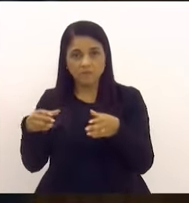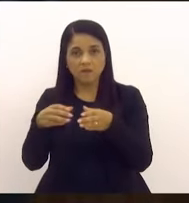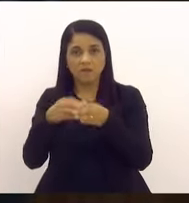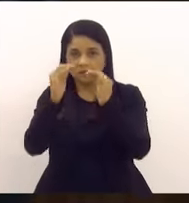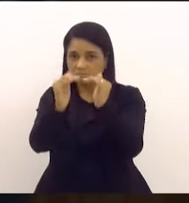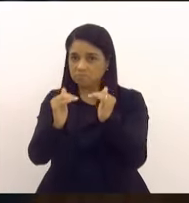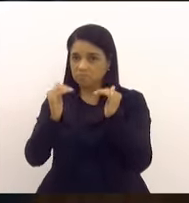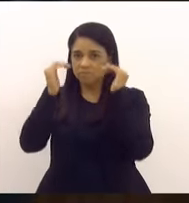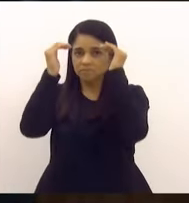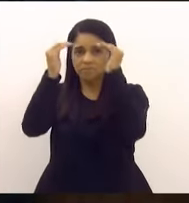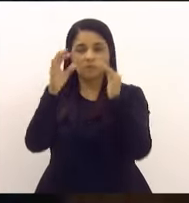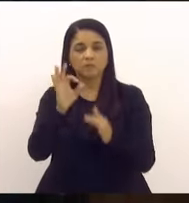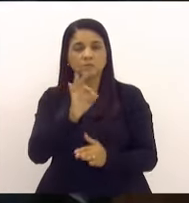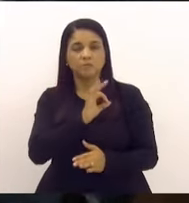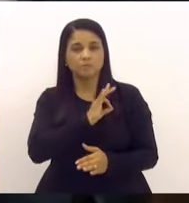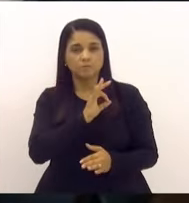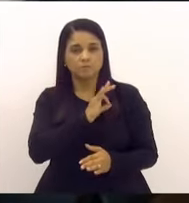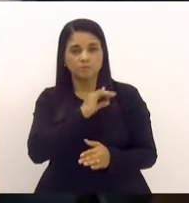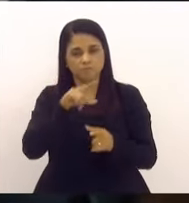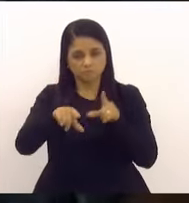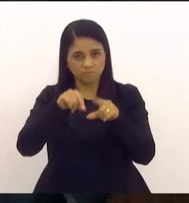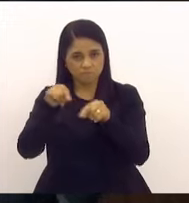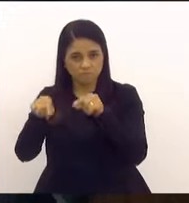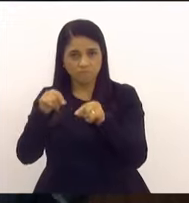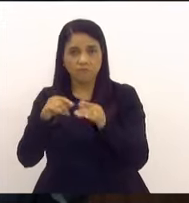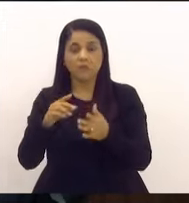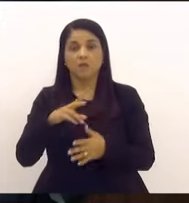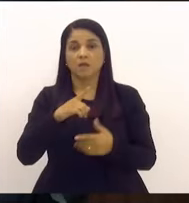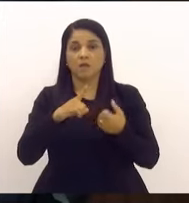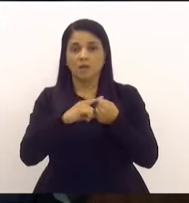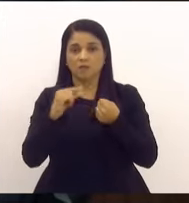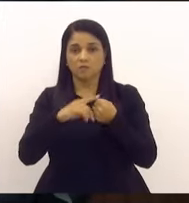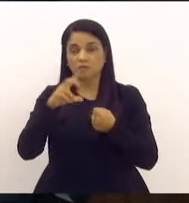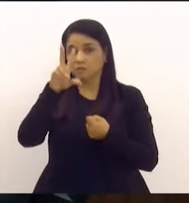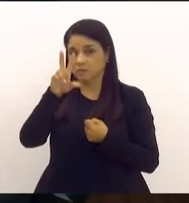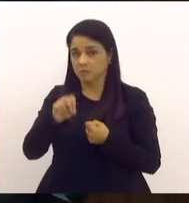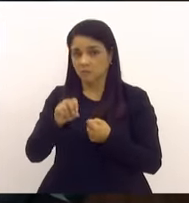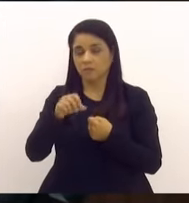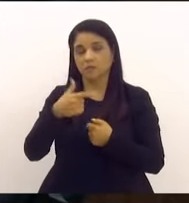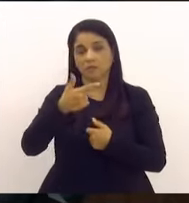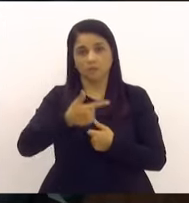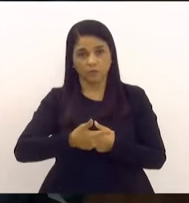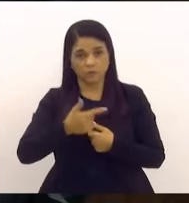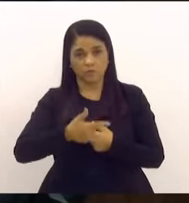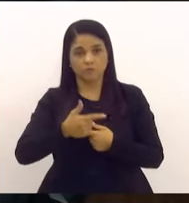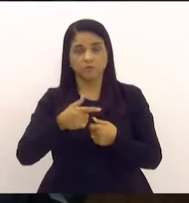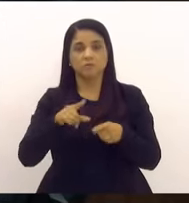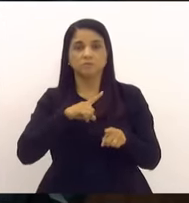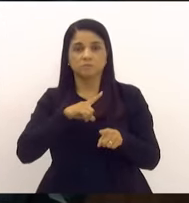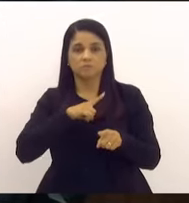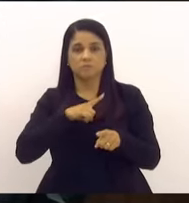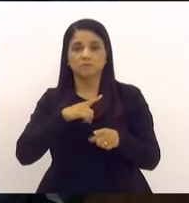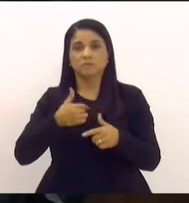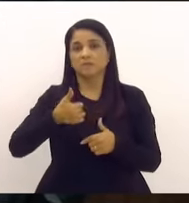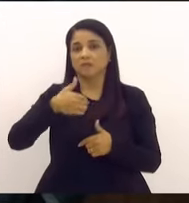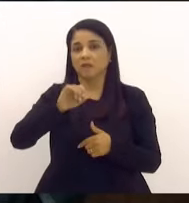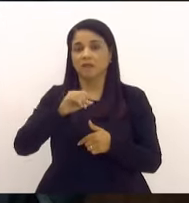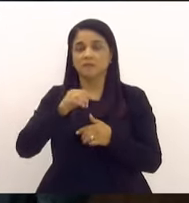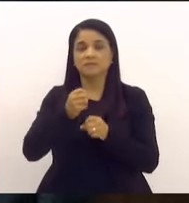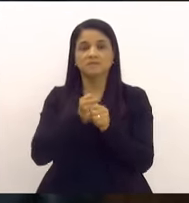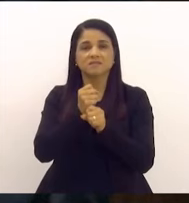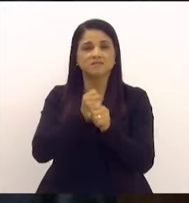mais elevada da carreira. Artigo 50. 2. Possuir 10 anos